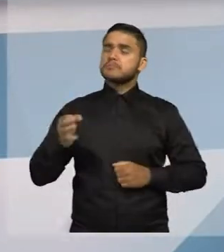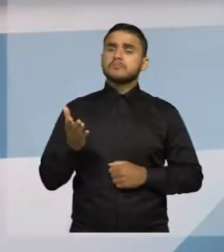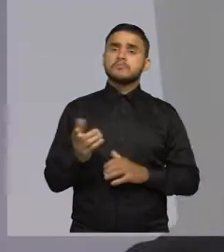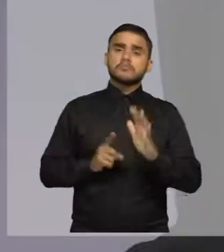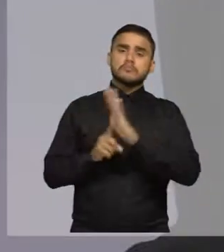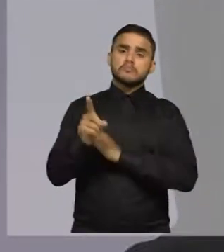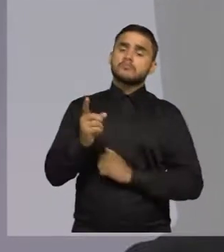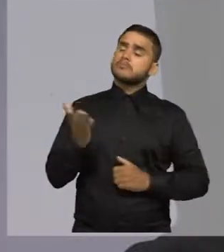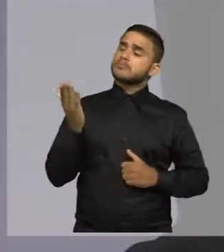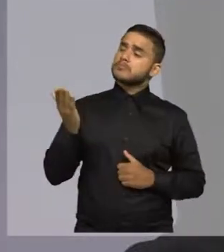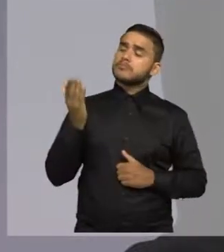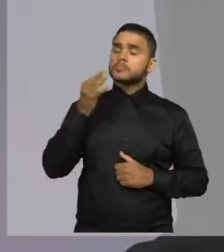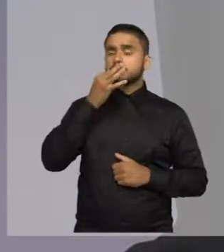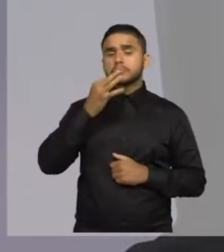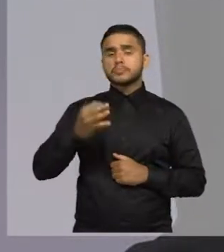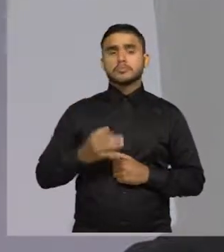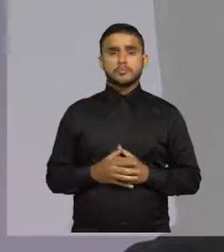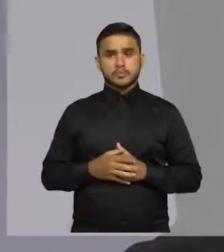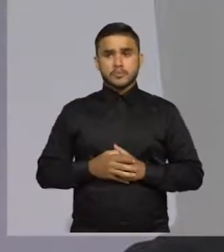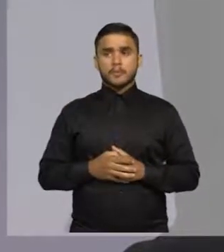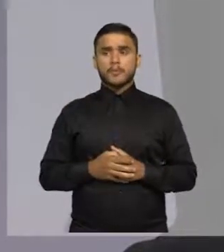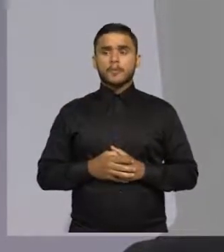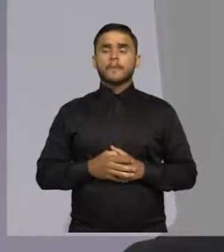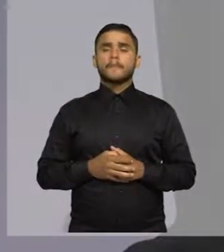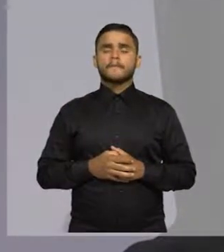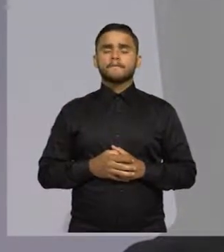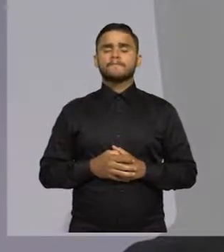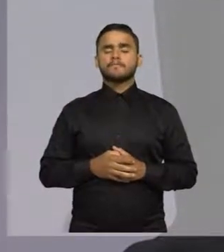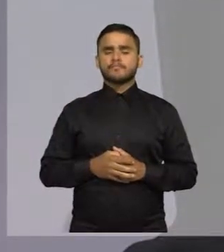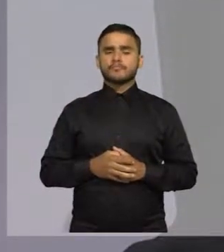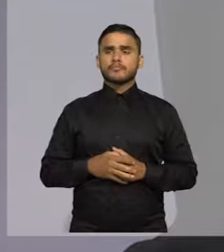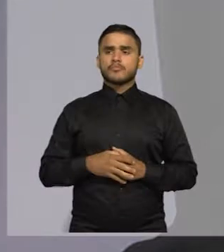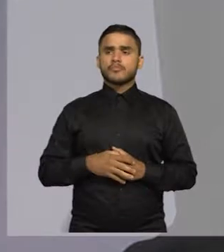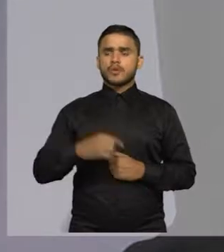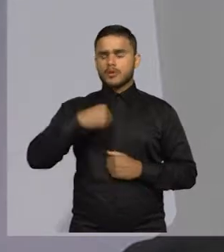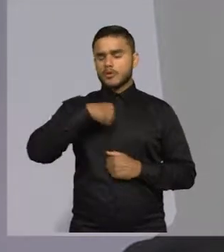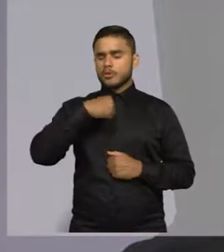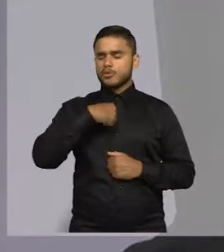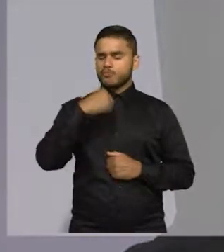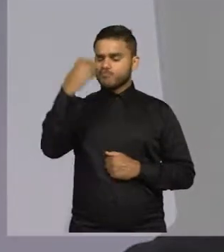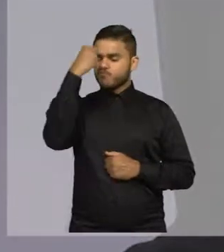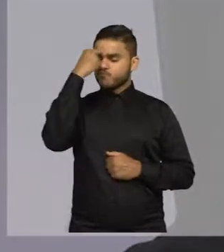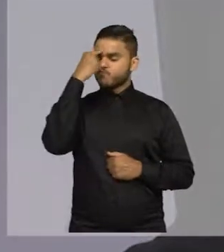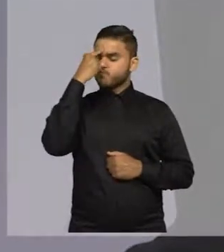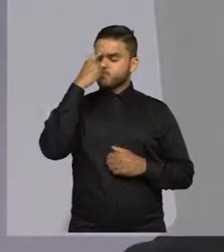percepção sobre essas eleições? Arnaldo, eu há muito tempo estou de luto.